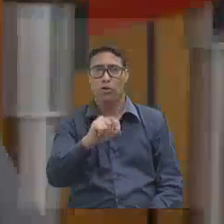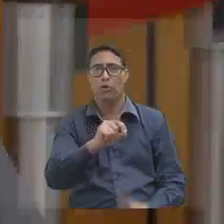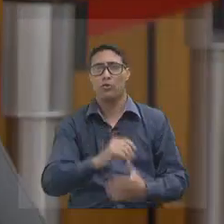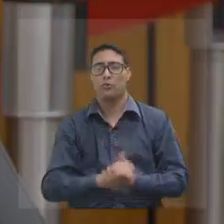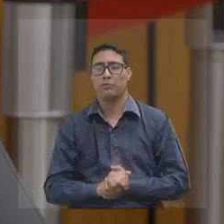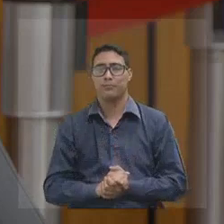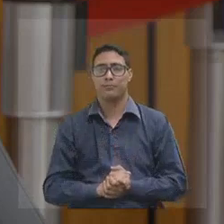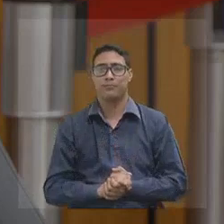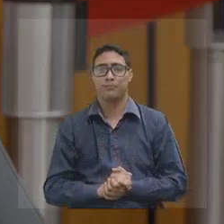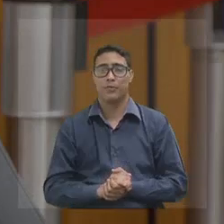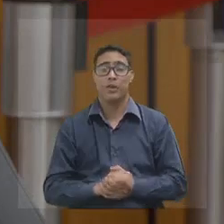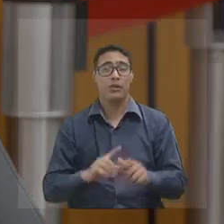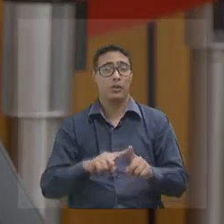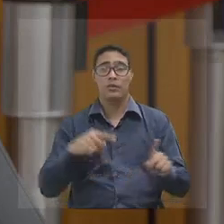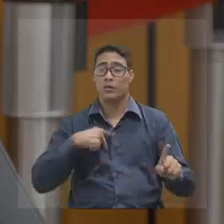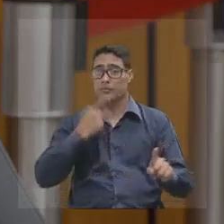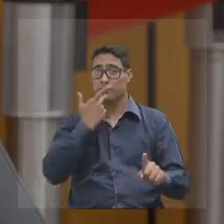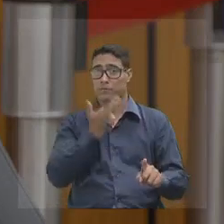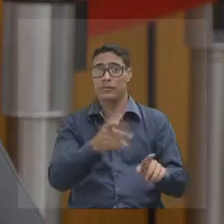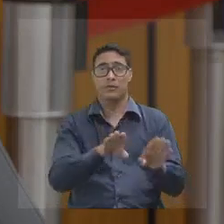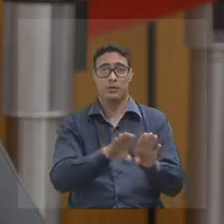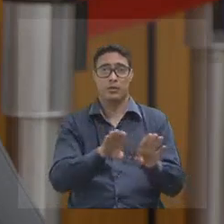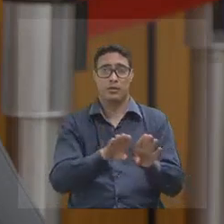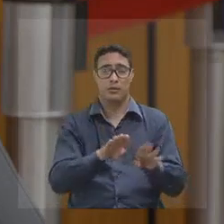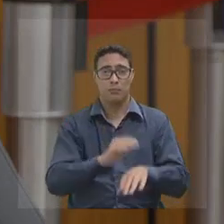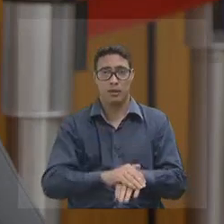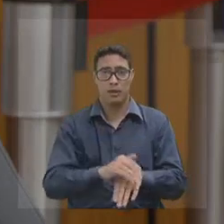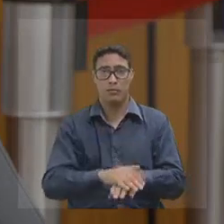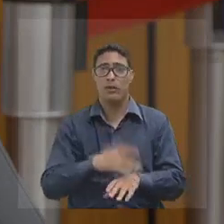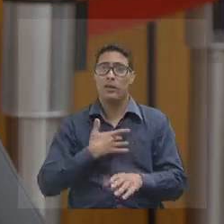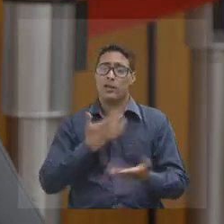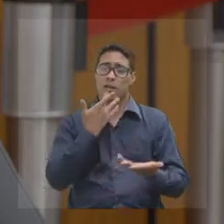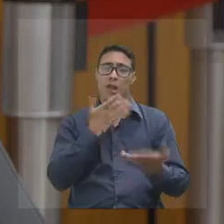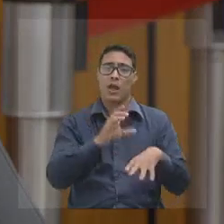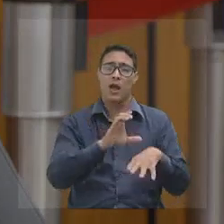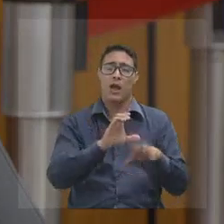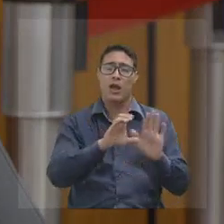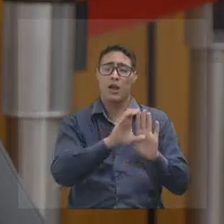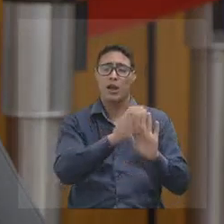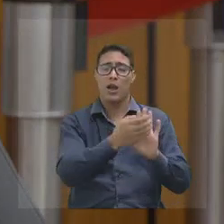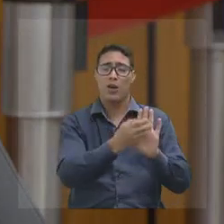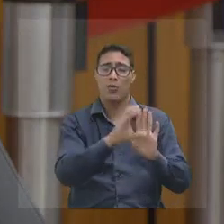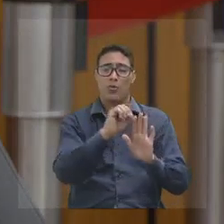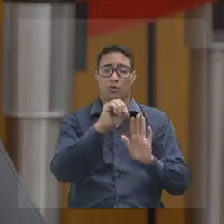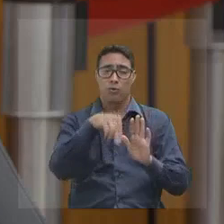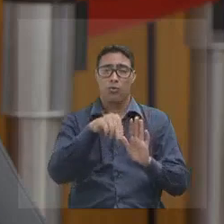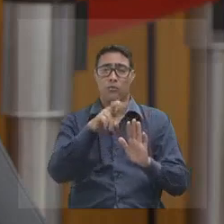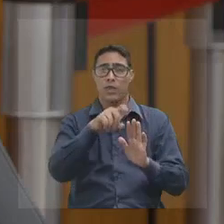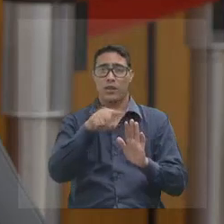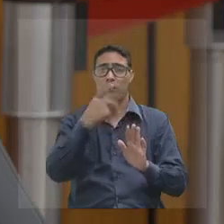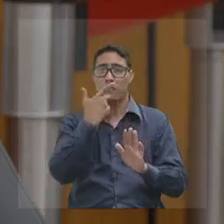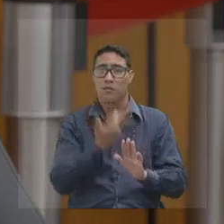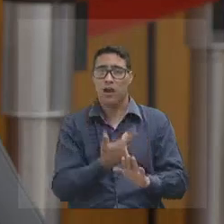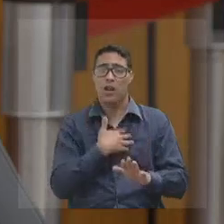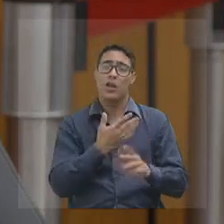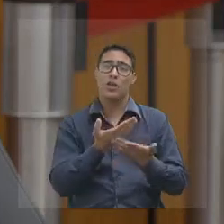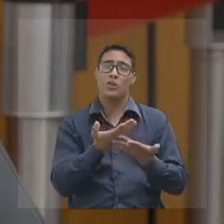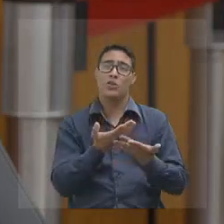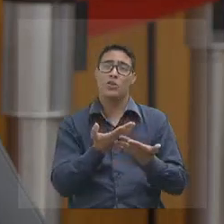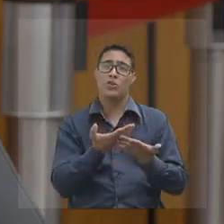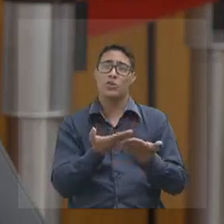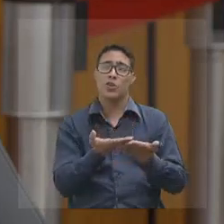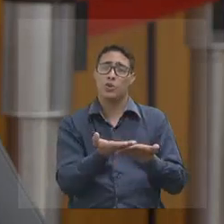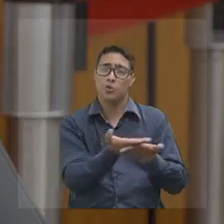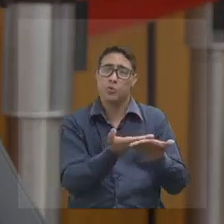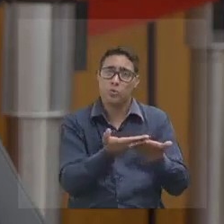e eu só queria firmar porque a convenção fala de consulta prévia nós estamos falando prévia tem que